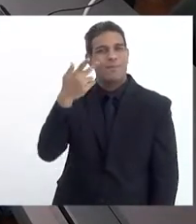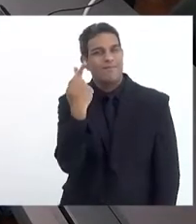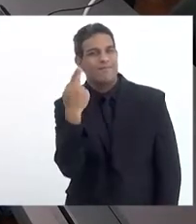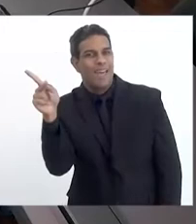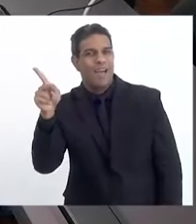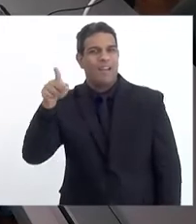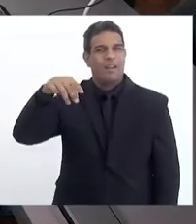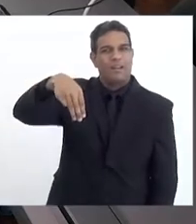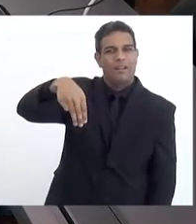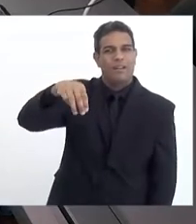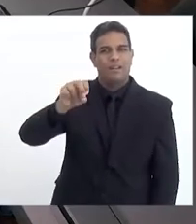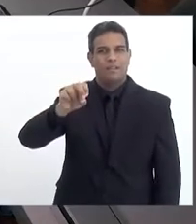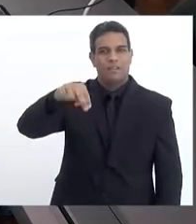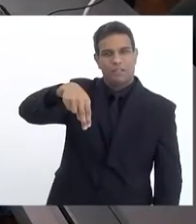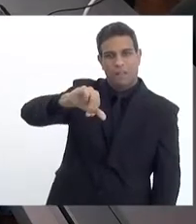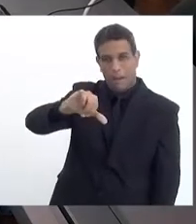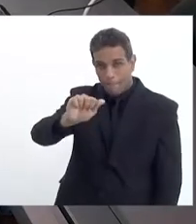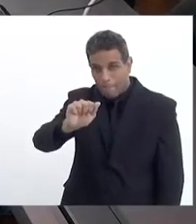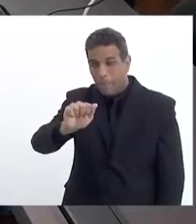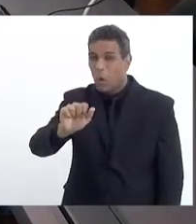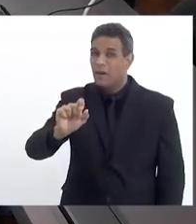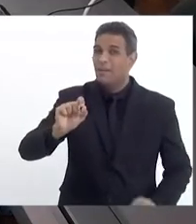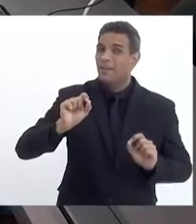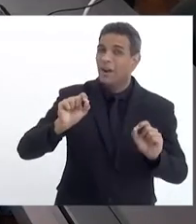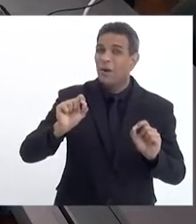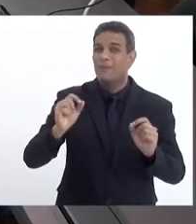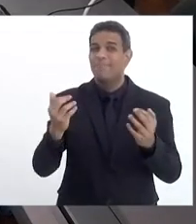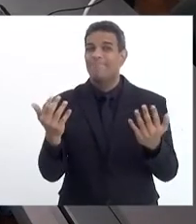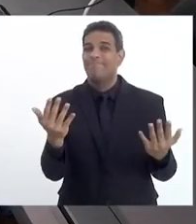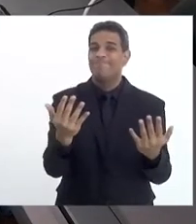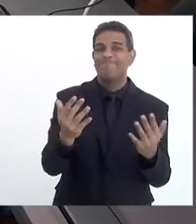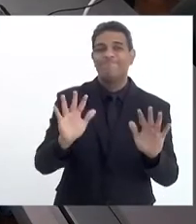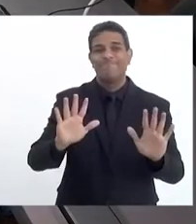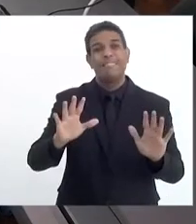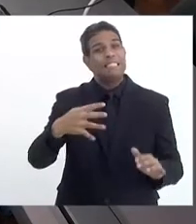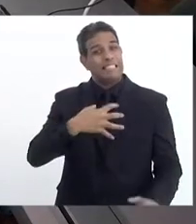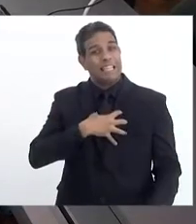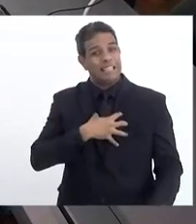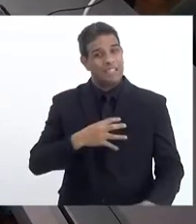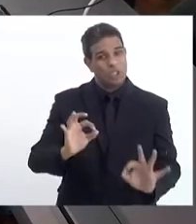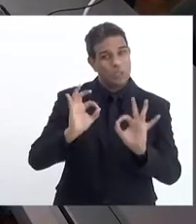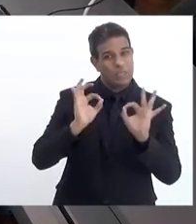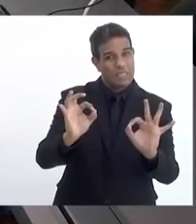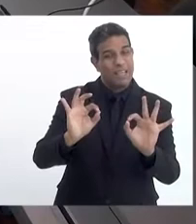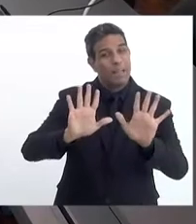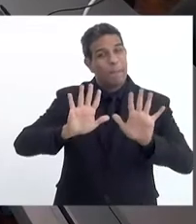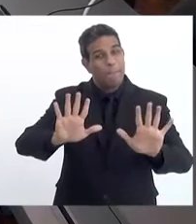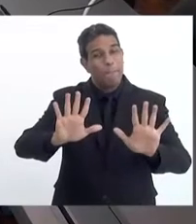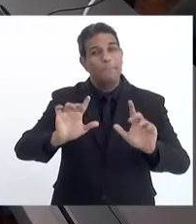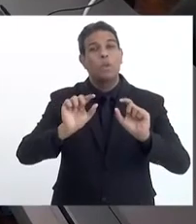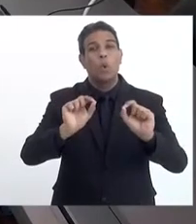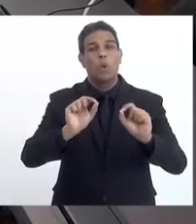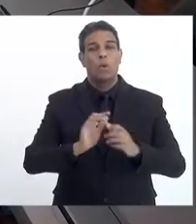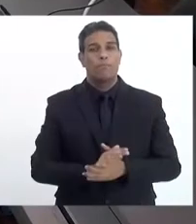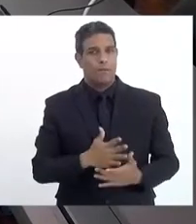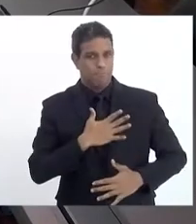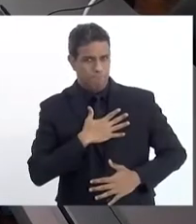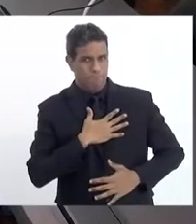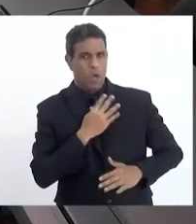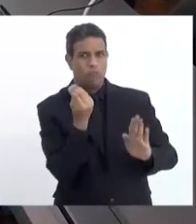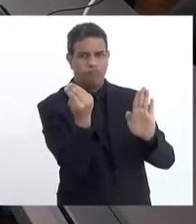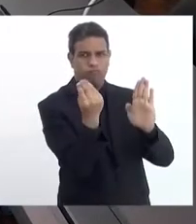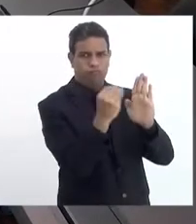Francisco, ele pode ter... Ele tem lógica, tem sentido, sim, porque... Na realidade, o meu parecer